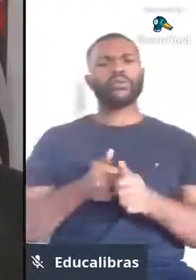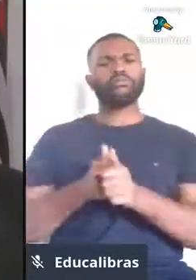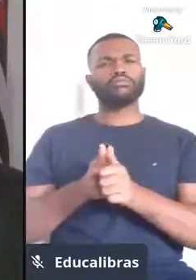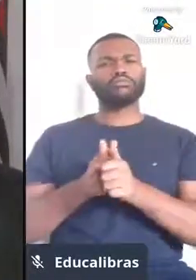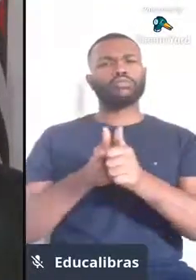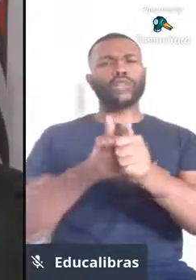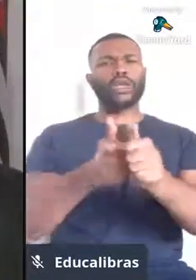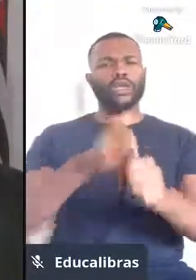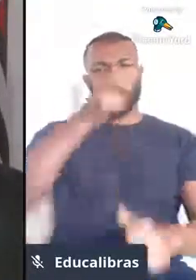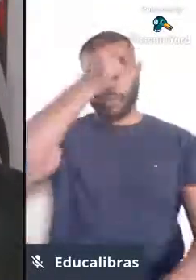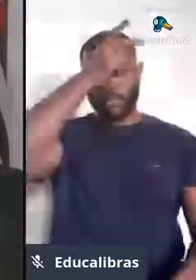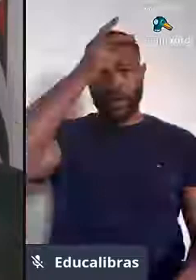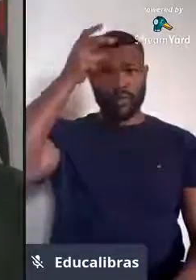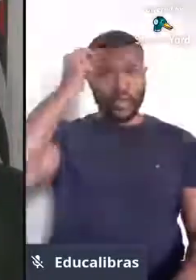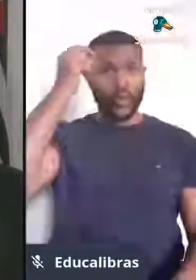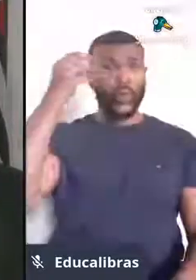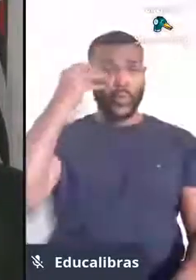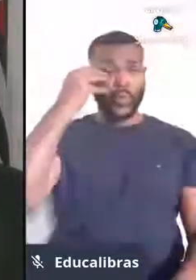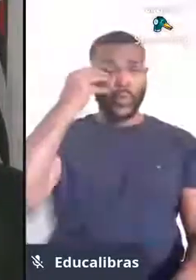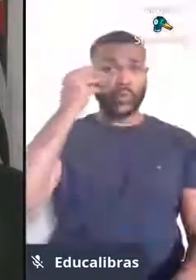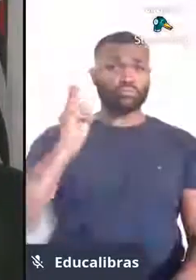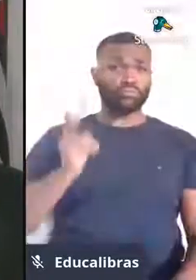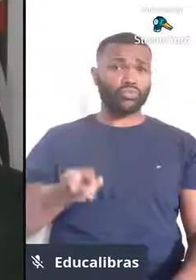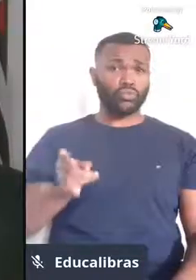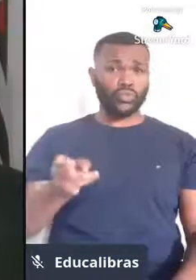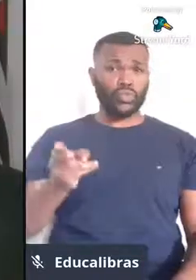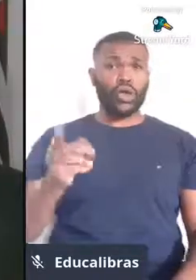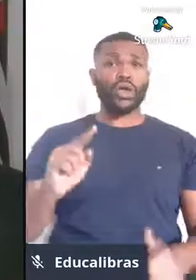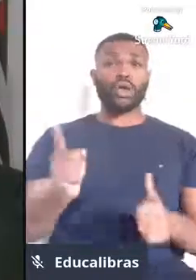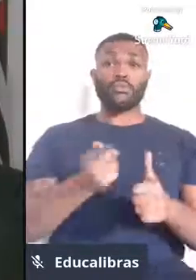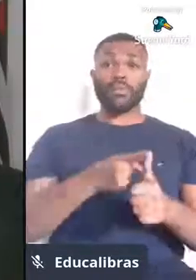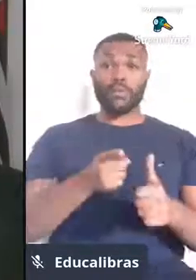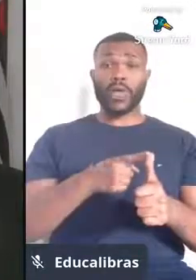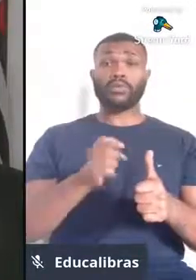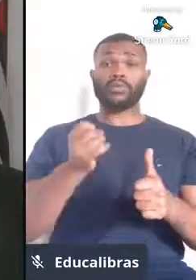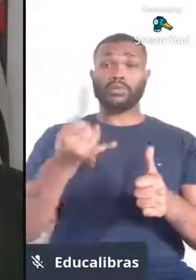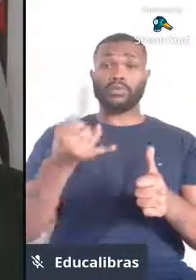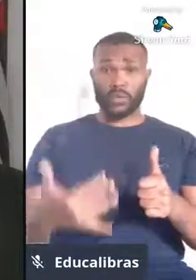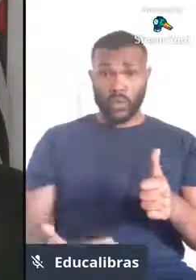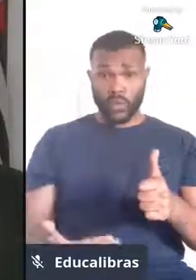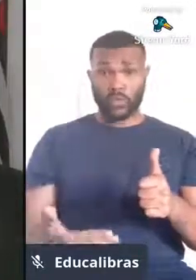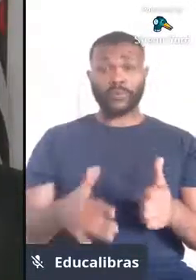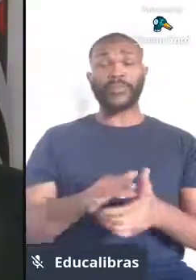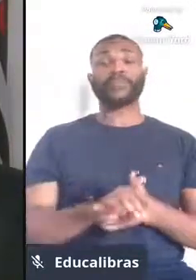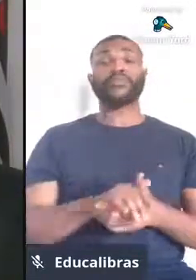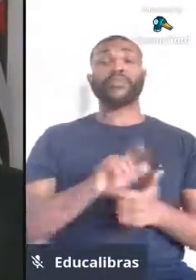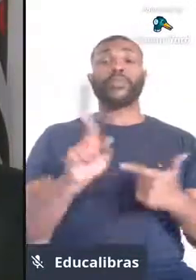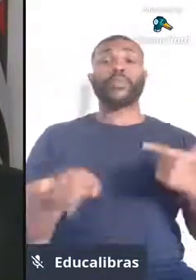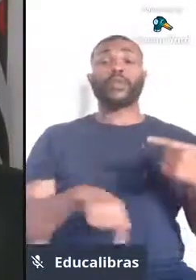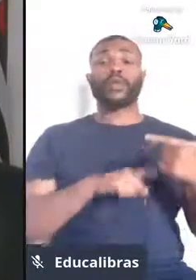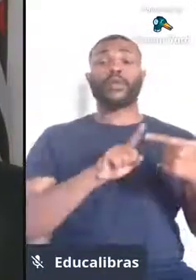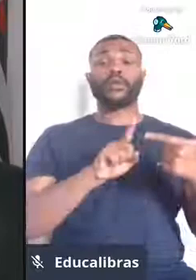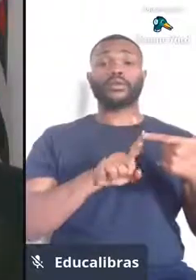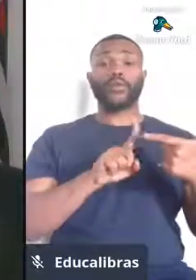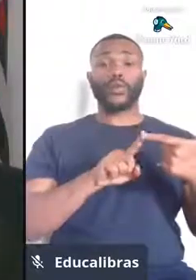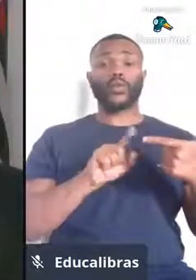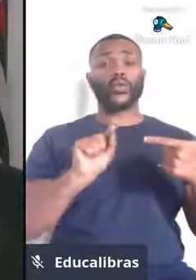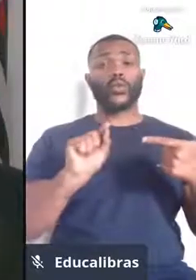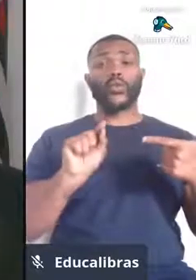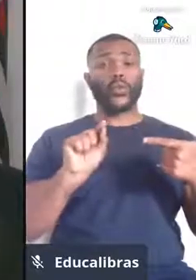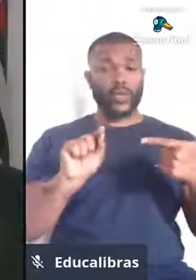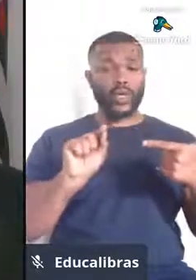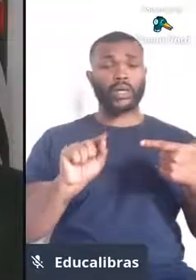Covas tem seguido, né? Então, acho que esse é o primeiro ponto que tem que ser colocado. Segundo ponto, ele tem